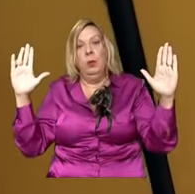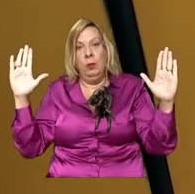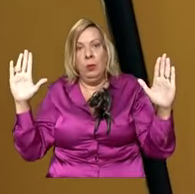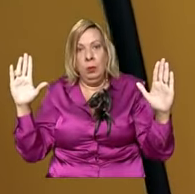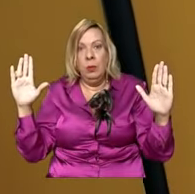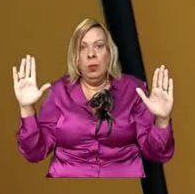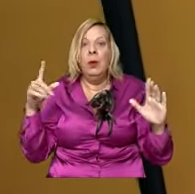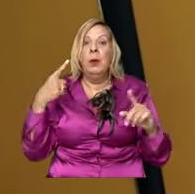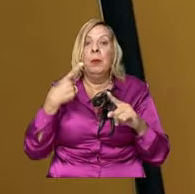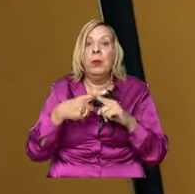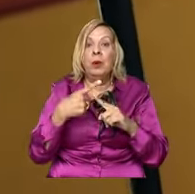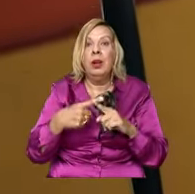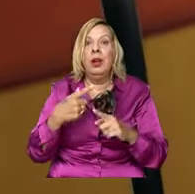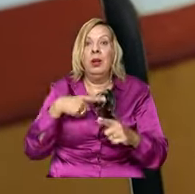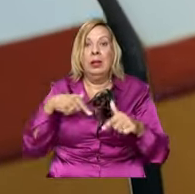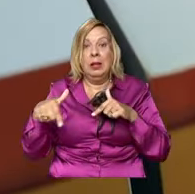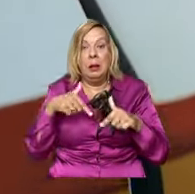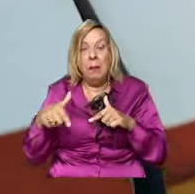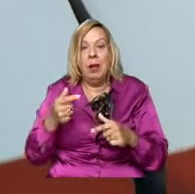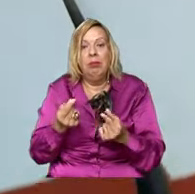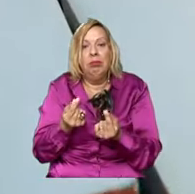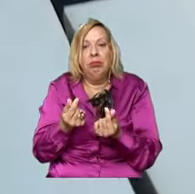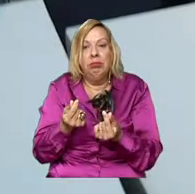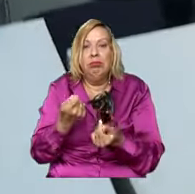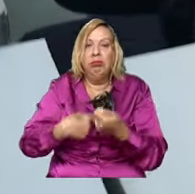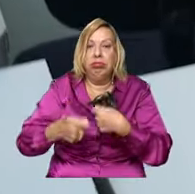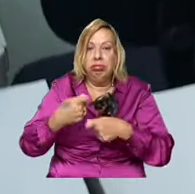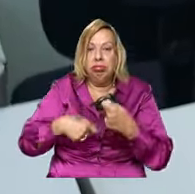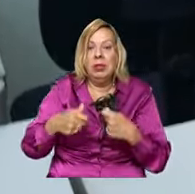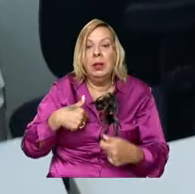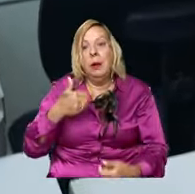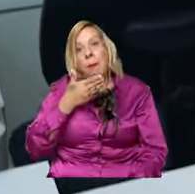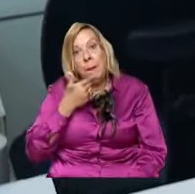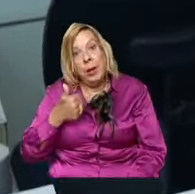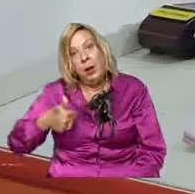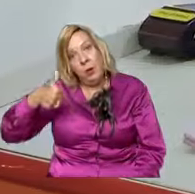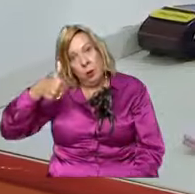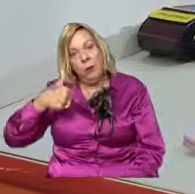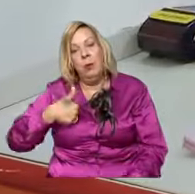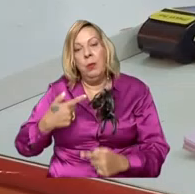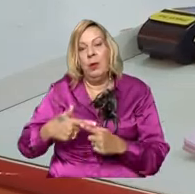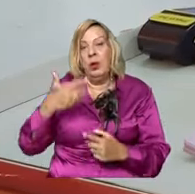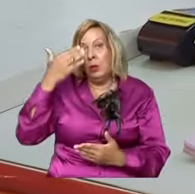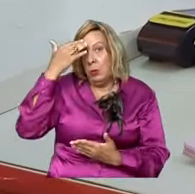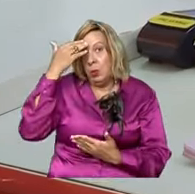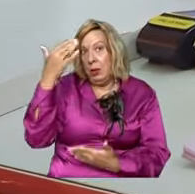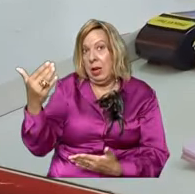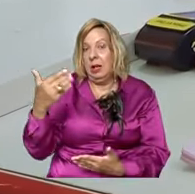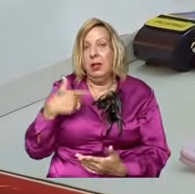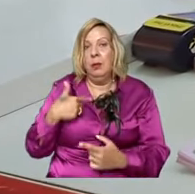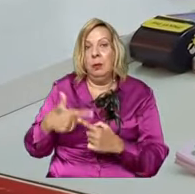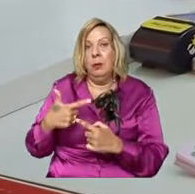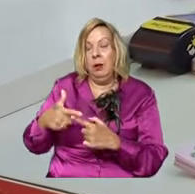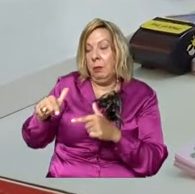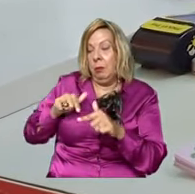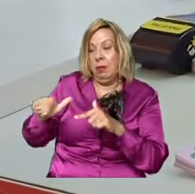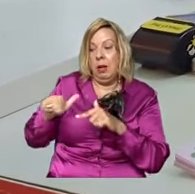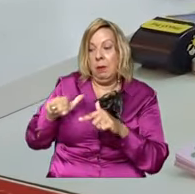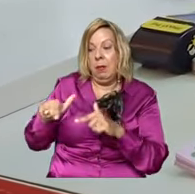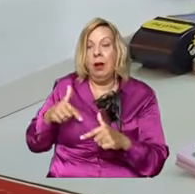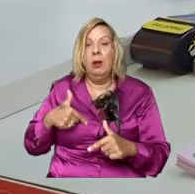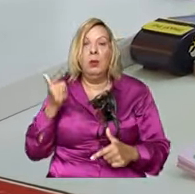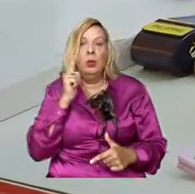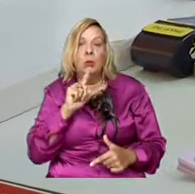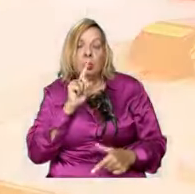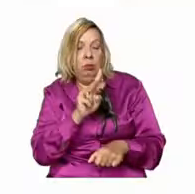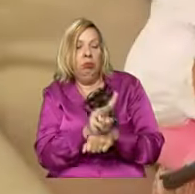Principalmente na questão financeira. Só melhorou. Assim, eu sou muito grata pelo meu trabalho hoje, para manter minha casa, para